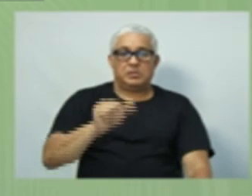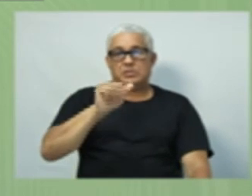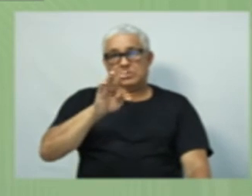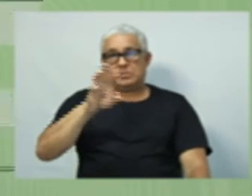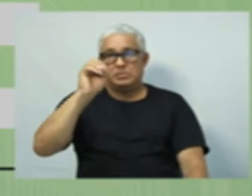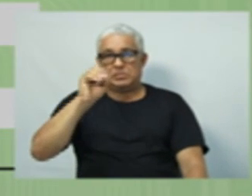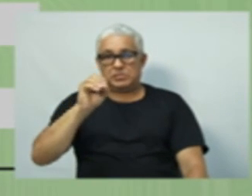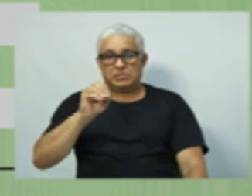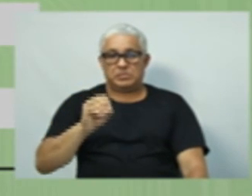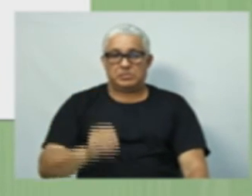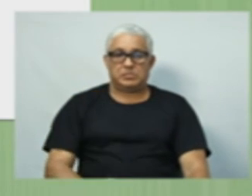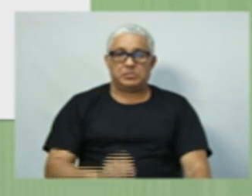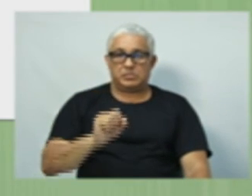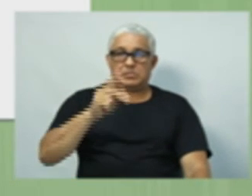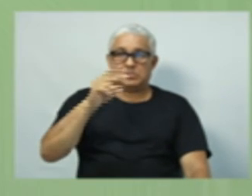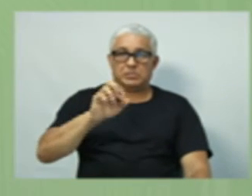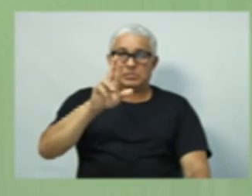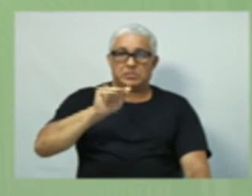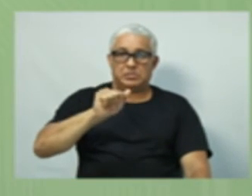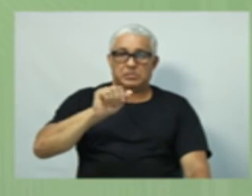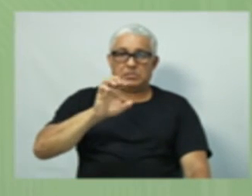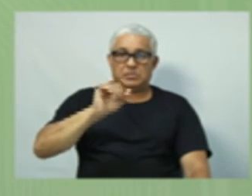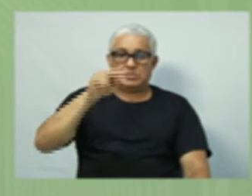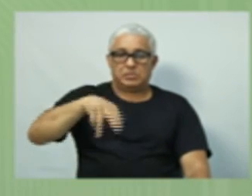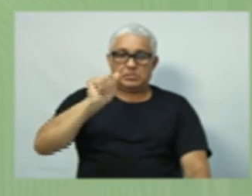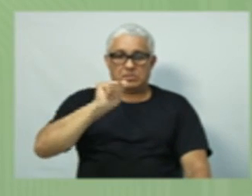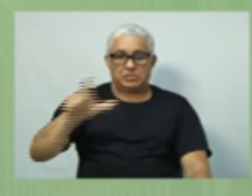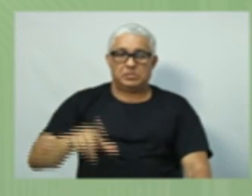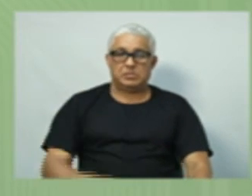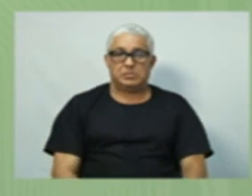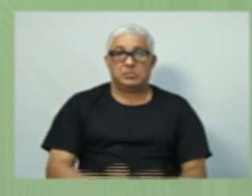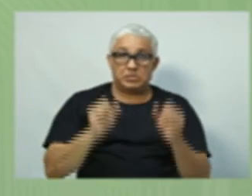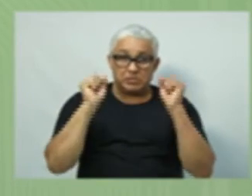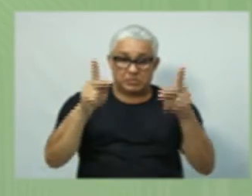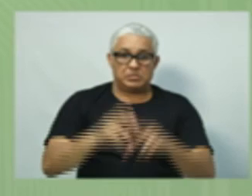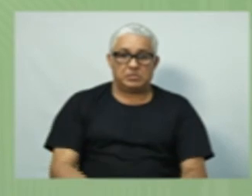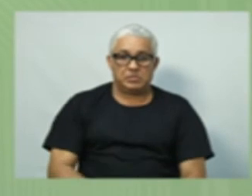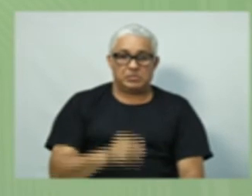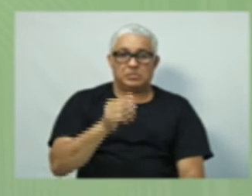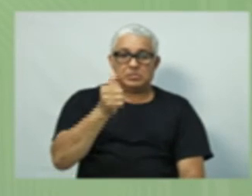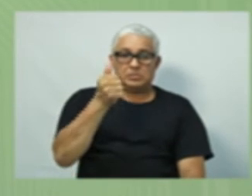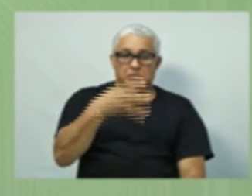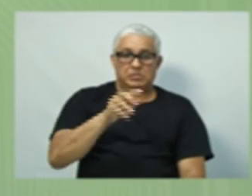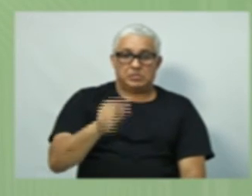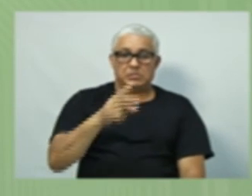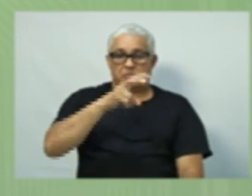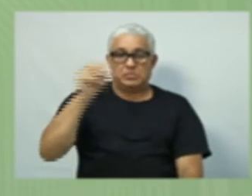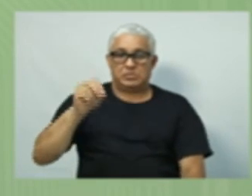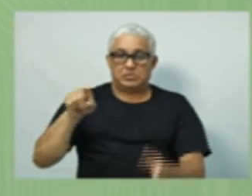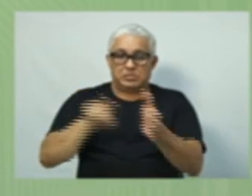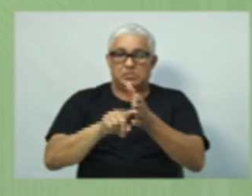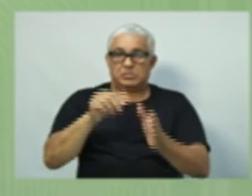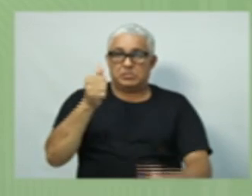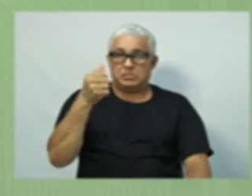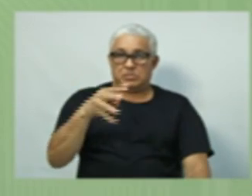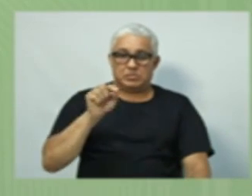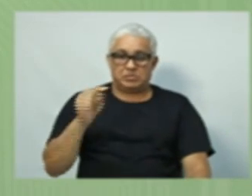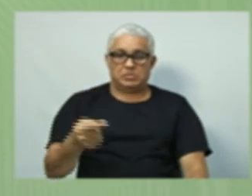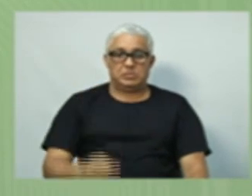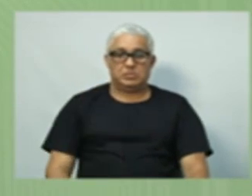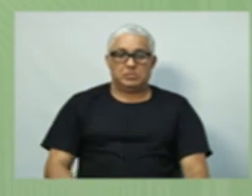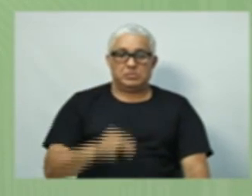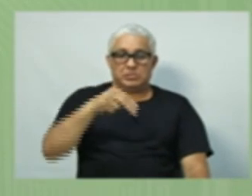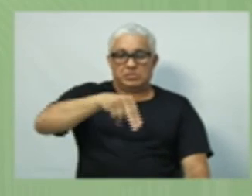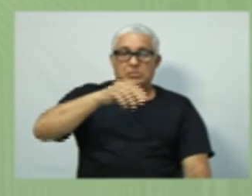circulante operacional ok 14 500 menos 14 mil minha necessidade de